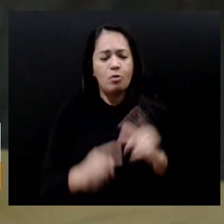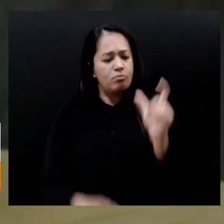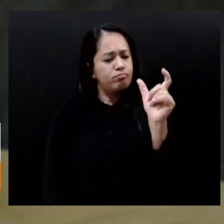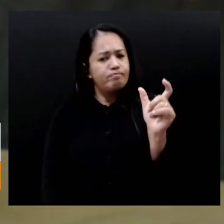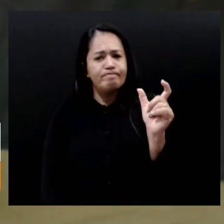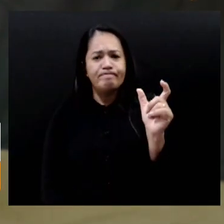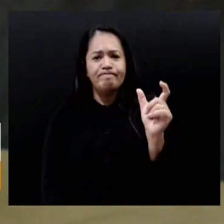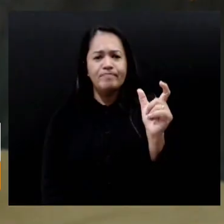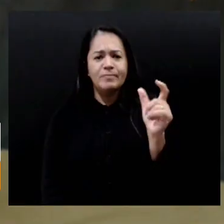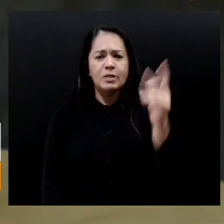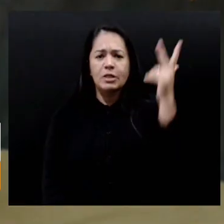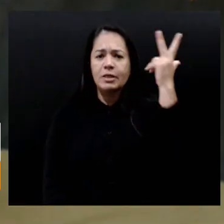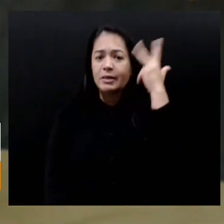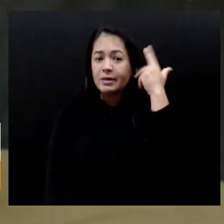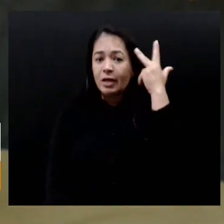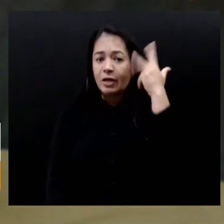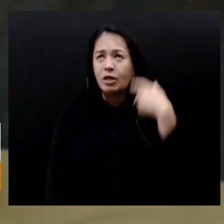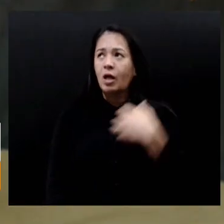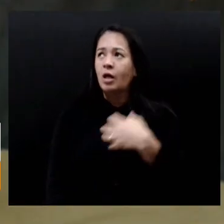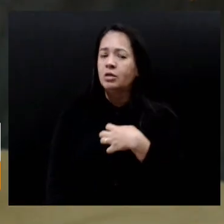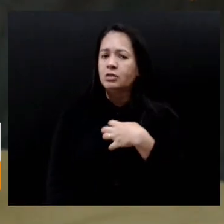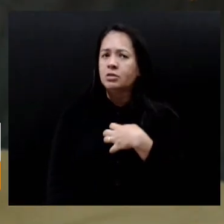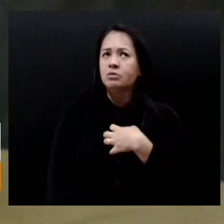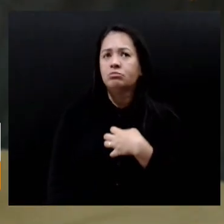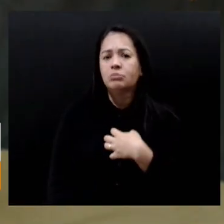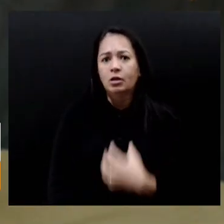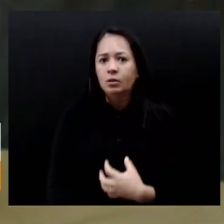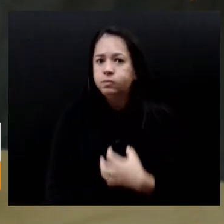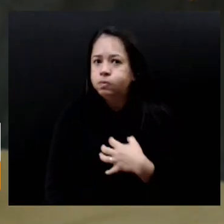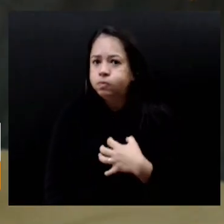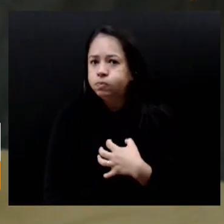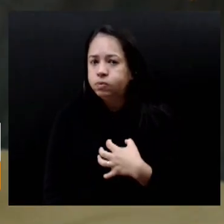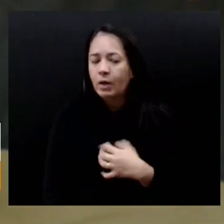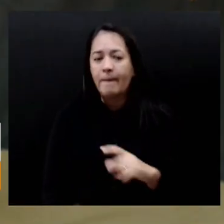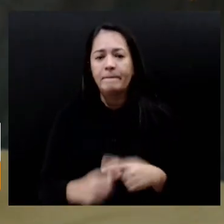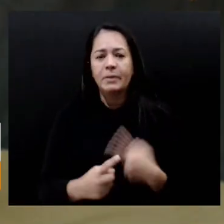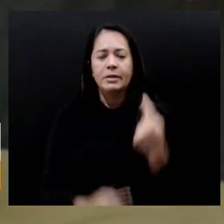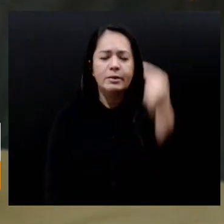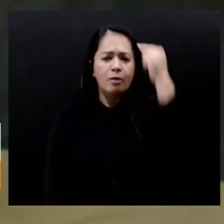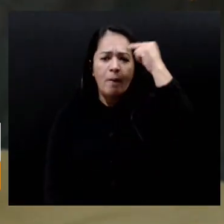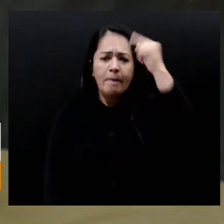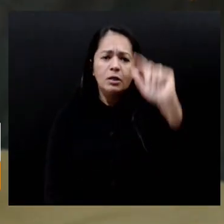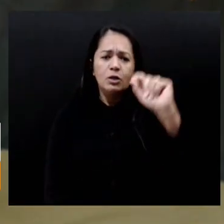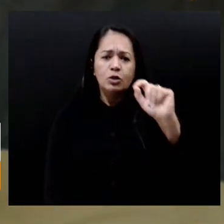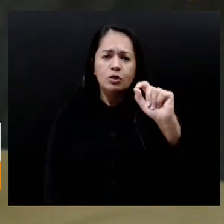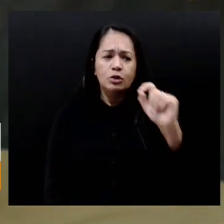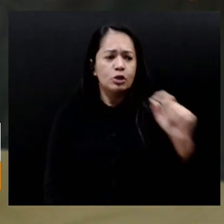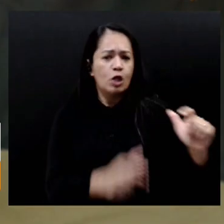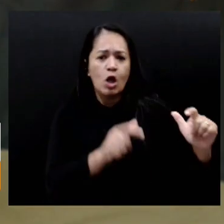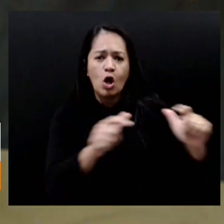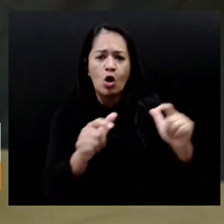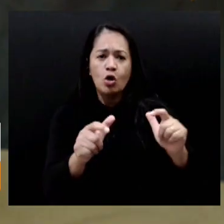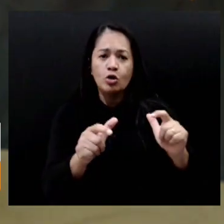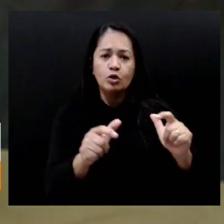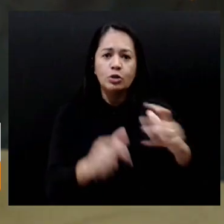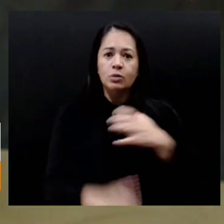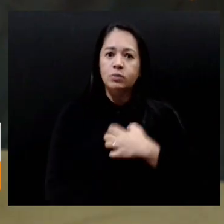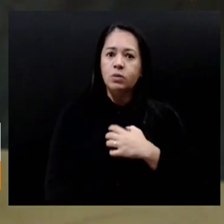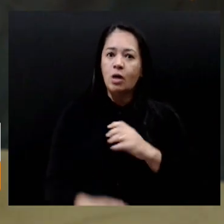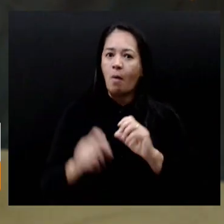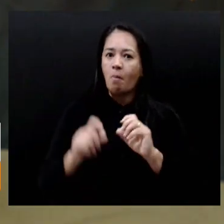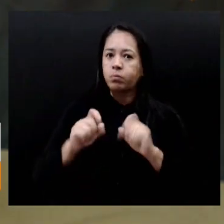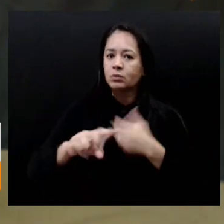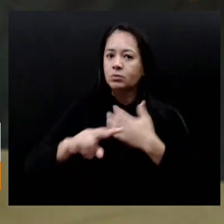tipo, sentir raiva, mas a gente às vezes não para pensar onde a raiva pode nos levar, né, doutor? Eu gostaria que o